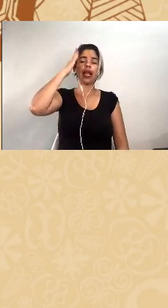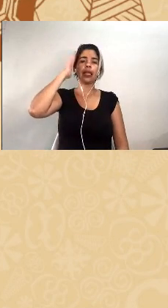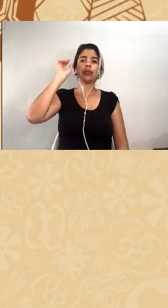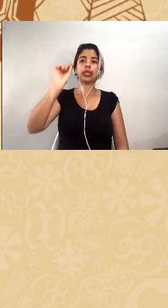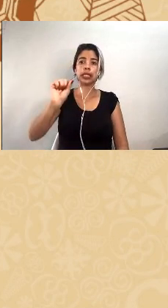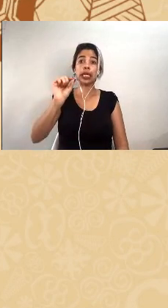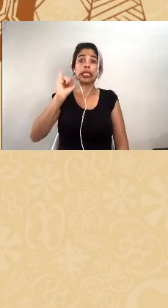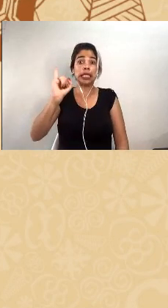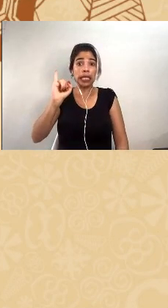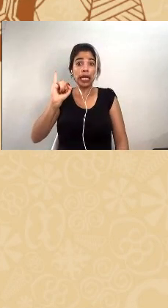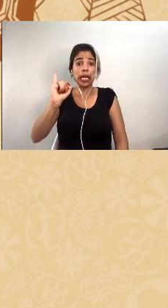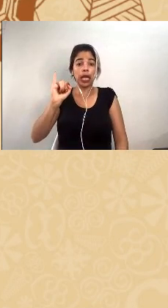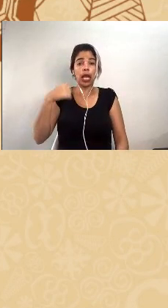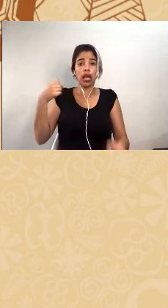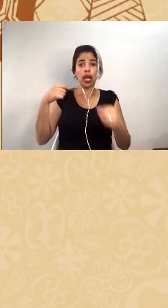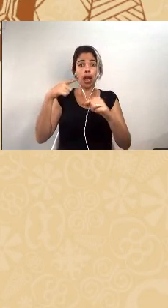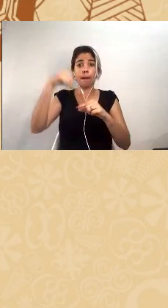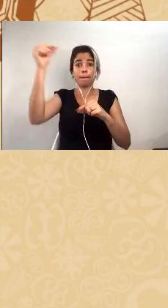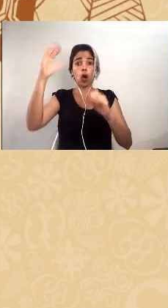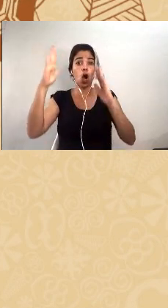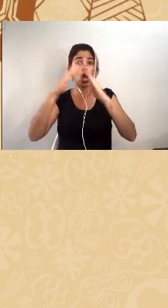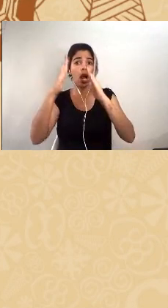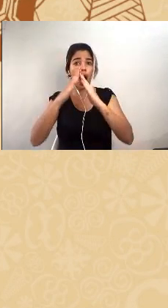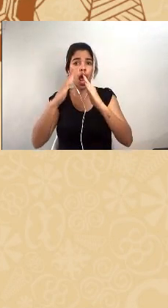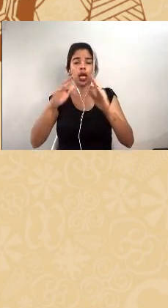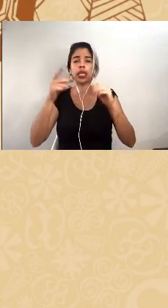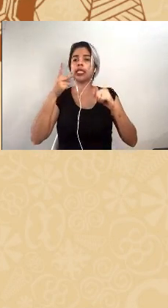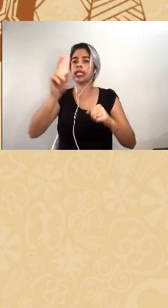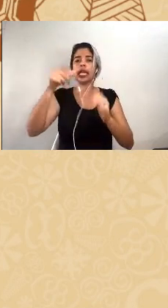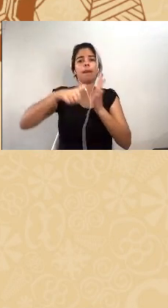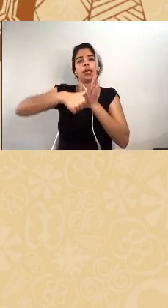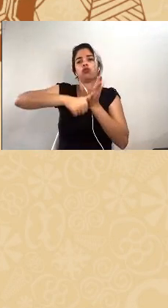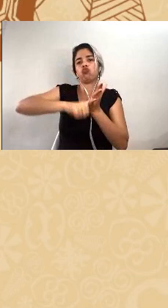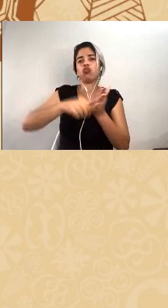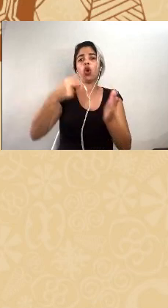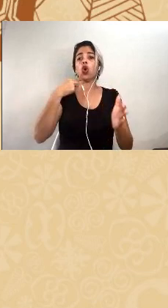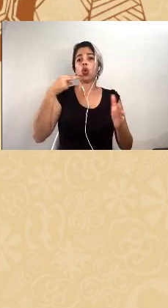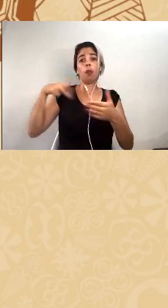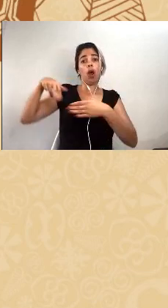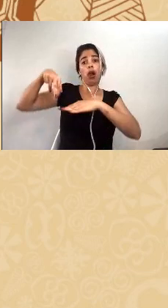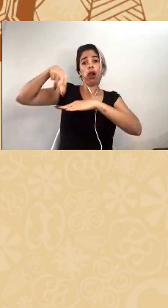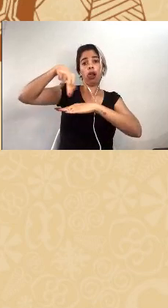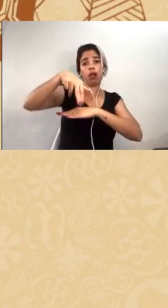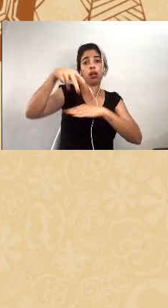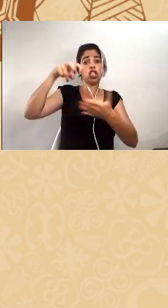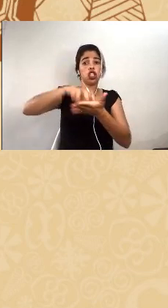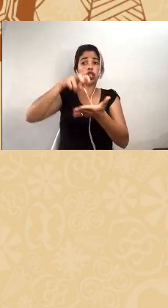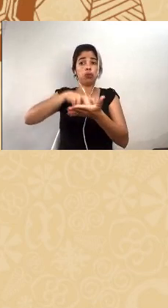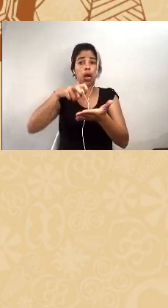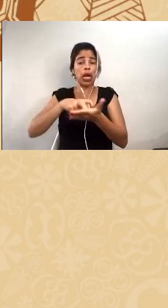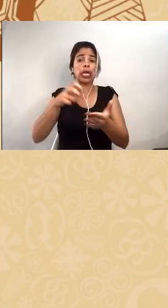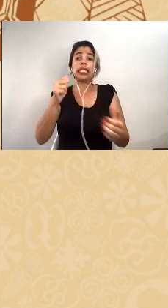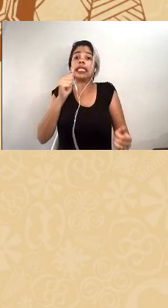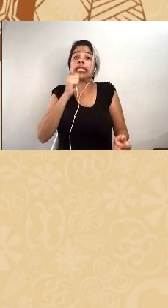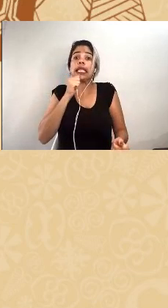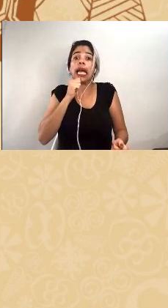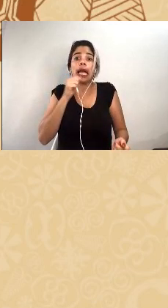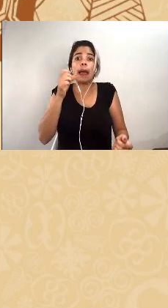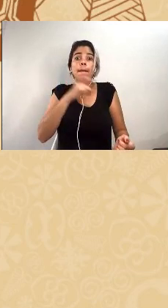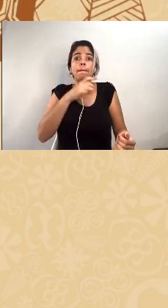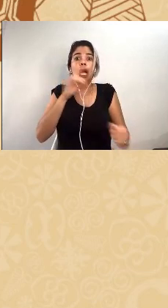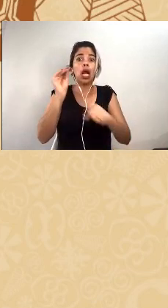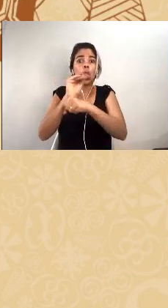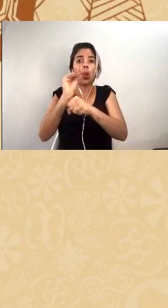com documento. Você não pode sair para dar uma caminhada. Você não pode sair para dar uma caminhada de manhã sem medo de ser tratado